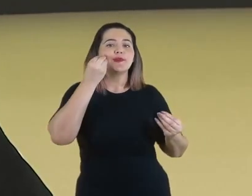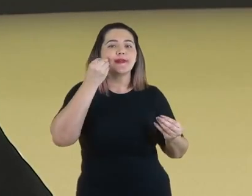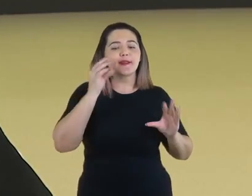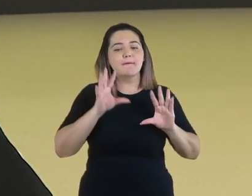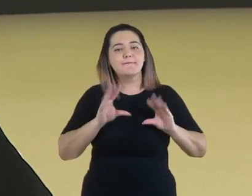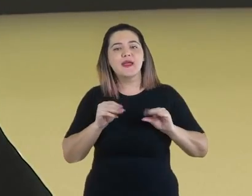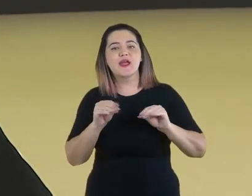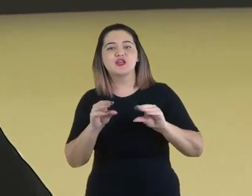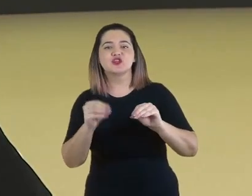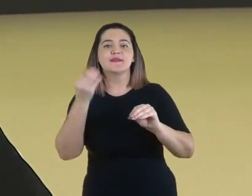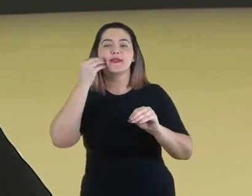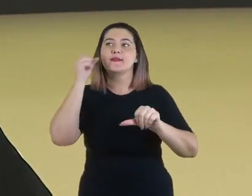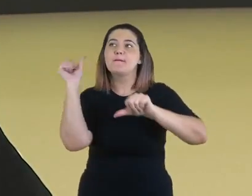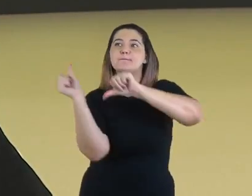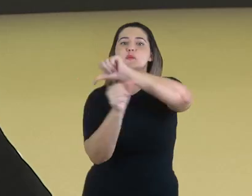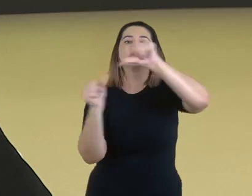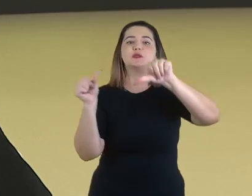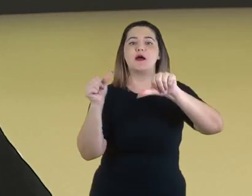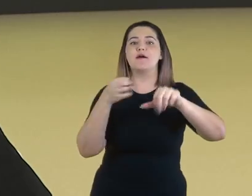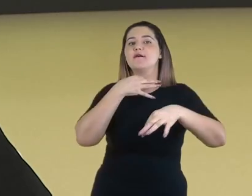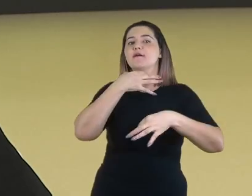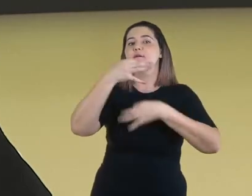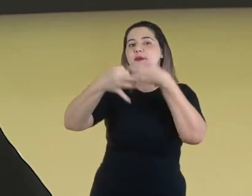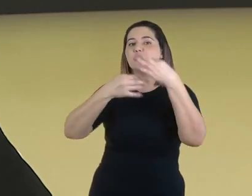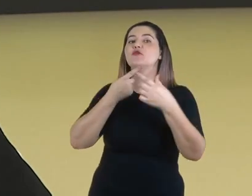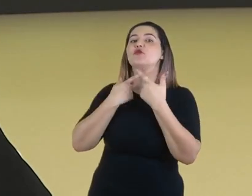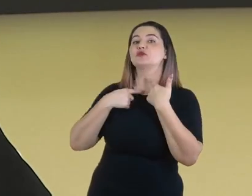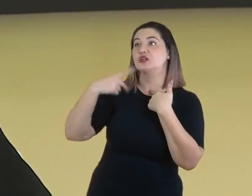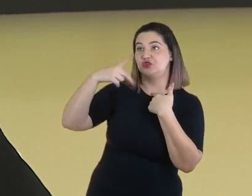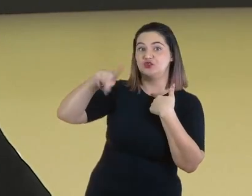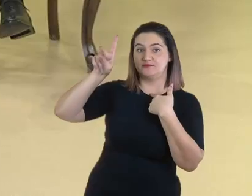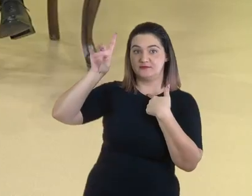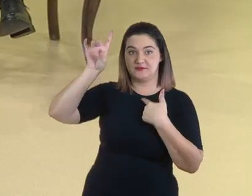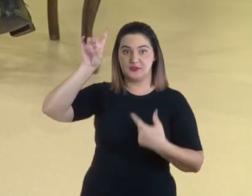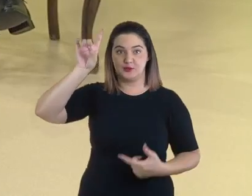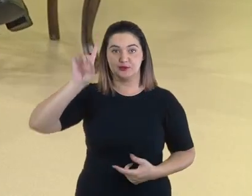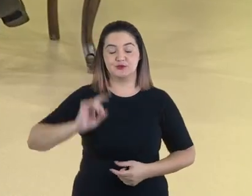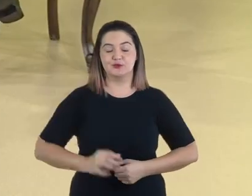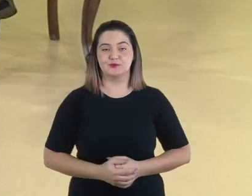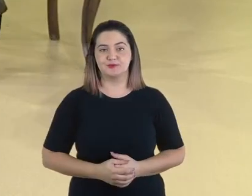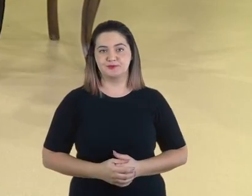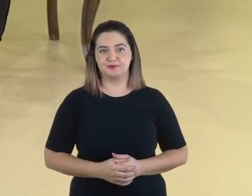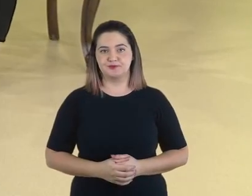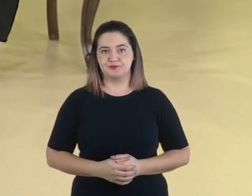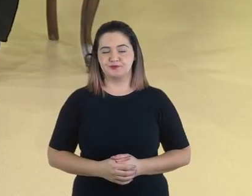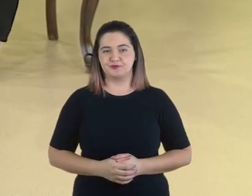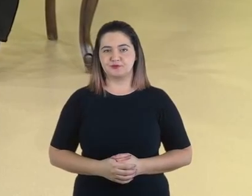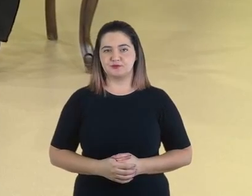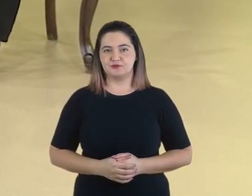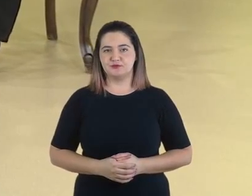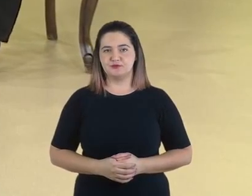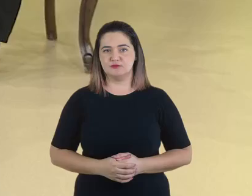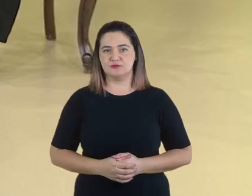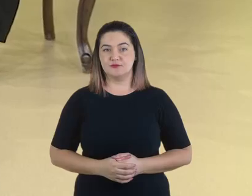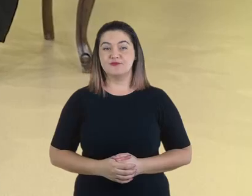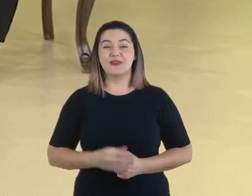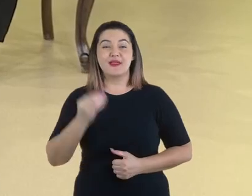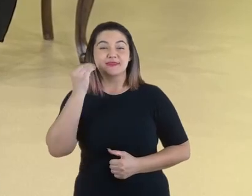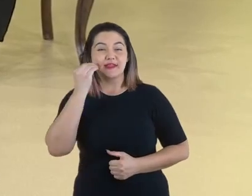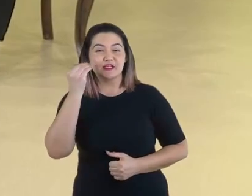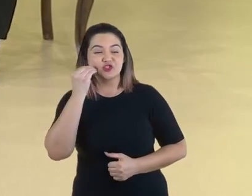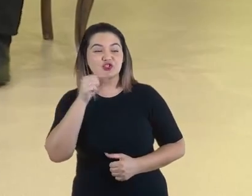numa tentativa errada de mudança. Que a tentativa teve a ver com a transgressão